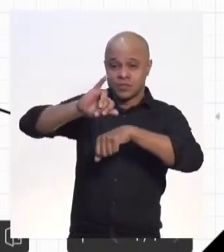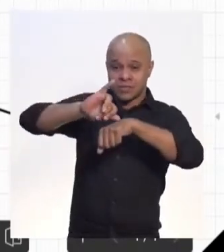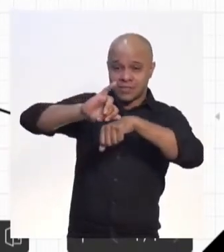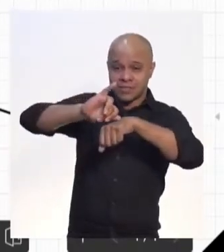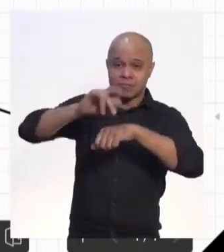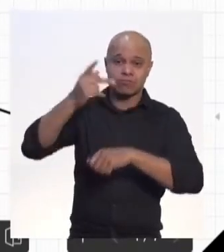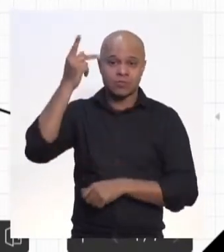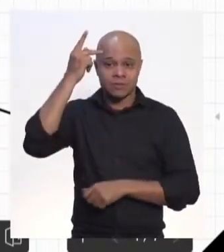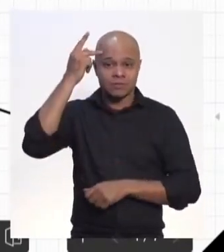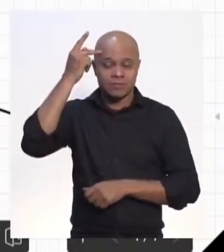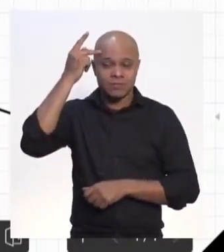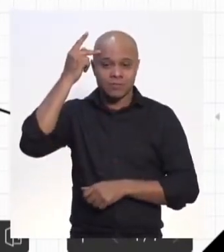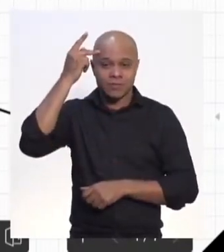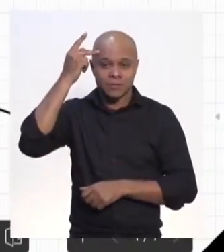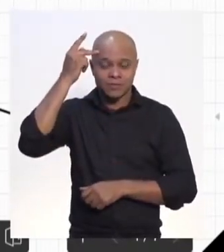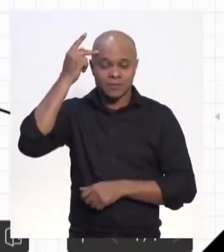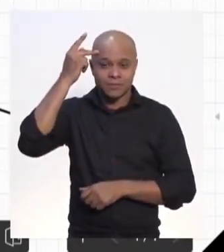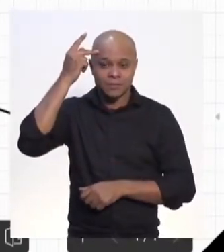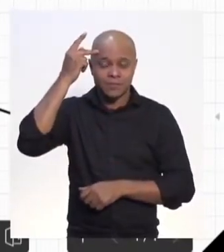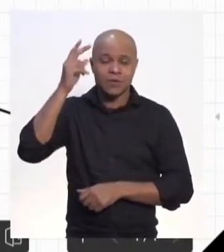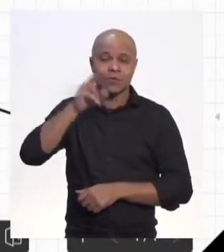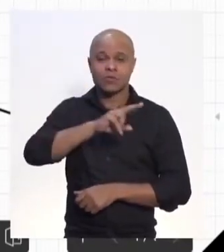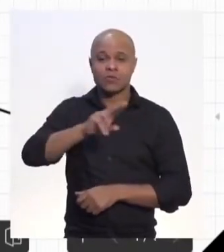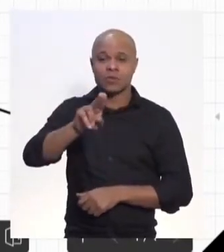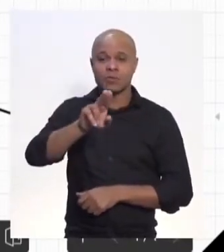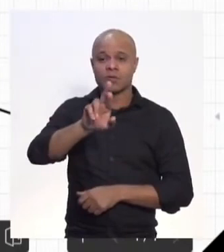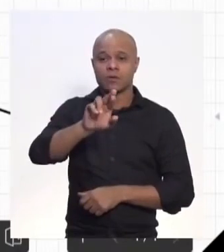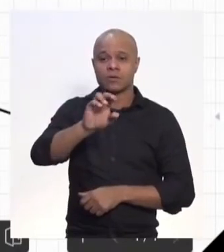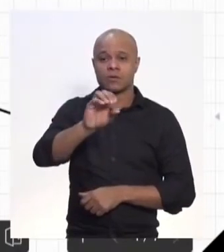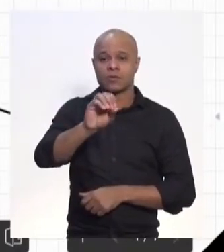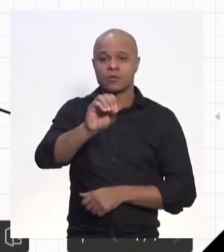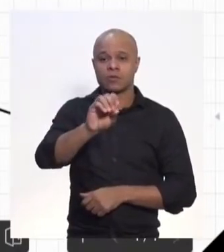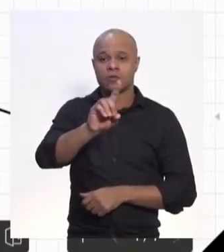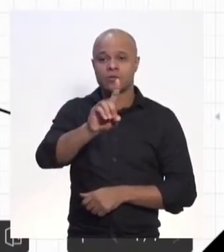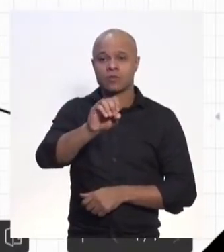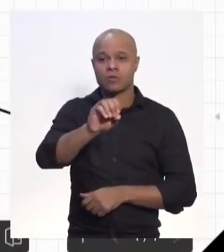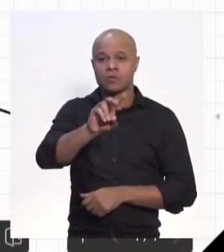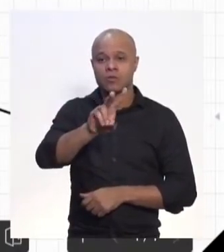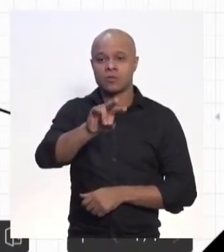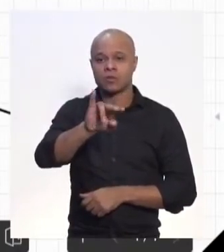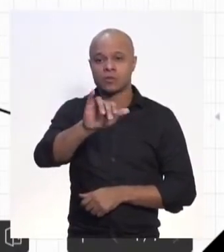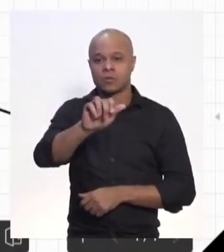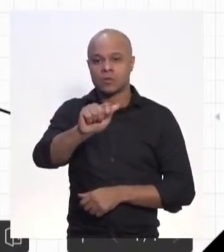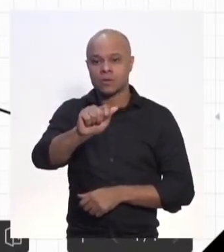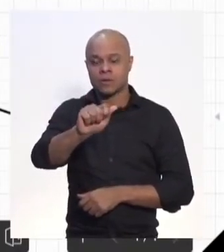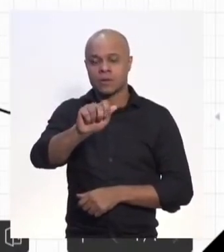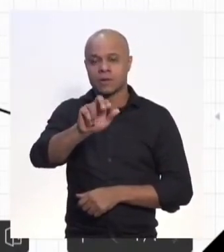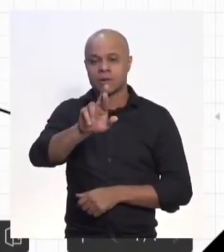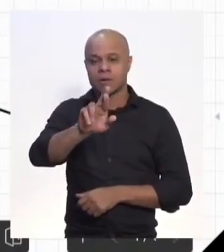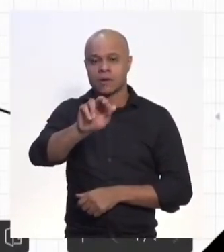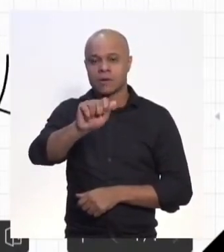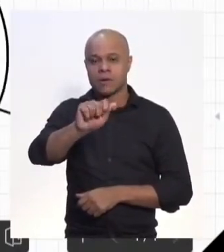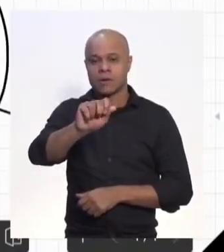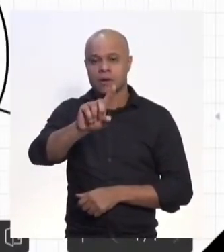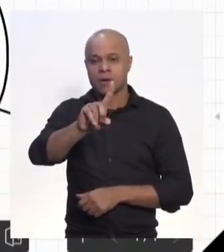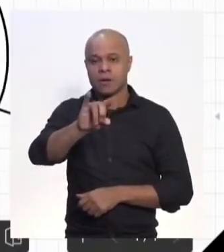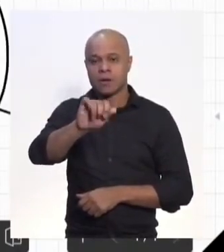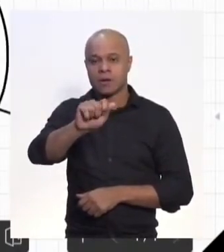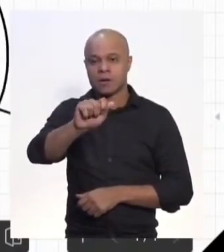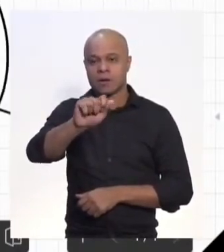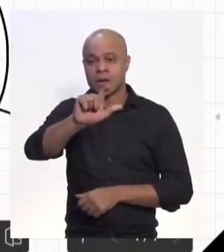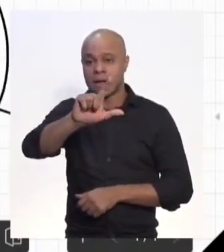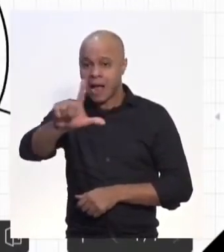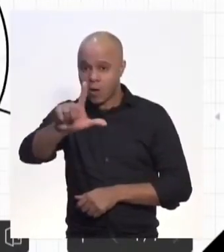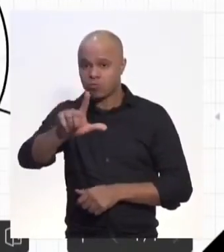Paulo. Elas são chamadas rodovias radiais, beleza? Aí vamos imaginar, a gente sabe que existem rodovias que